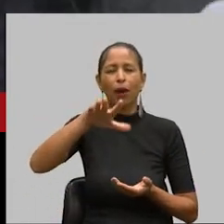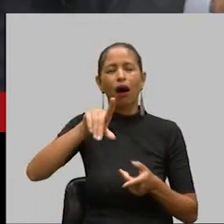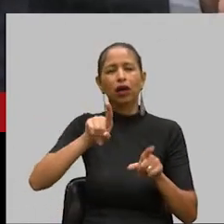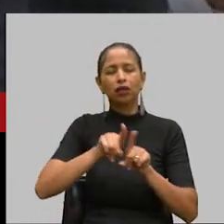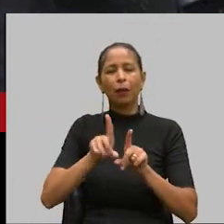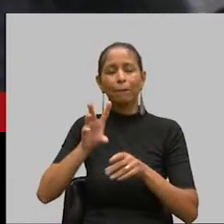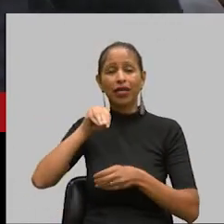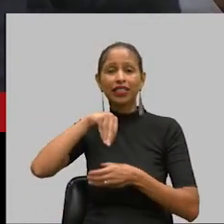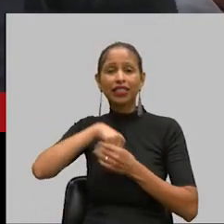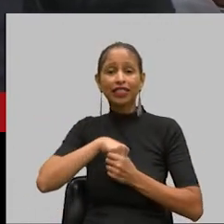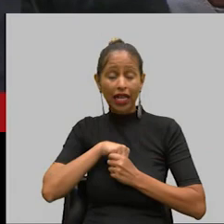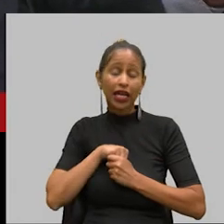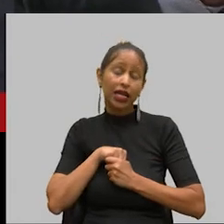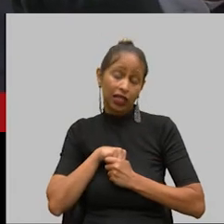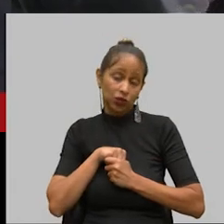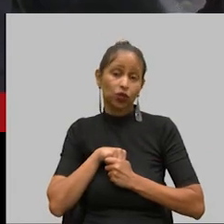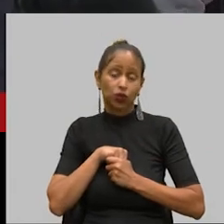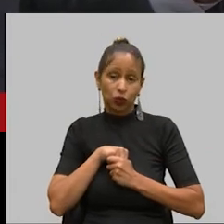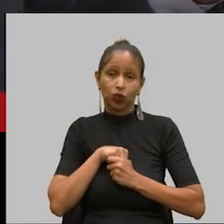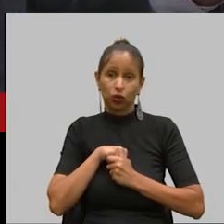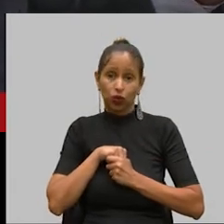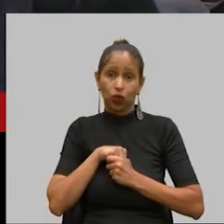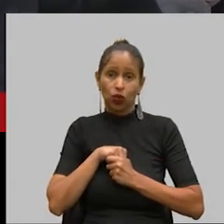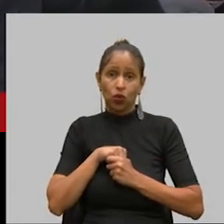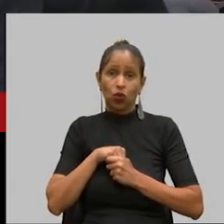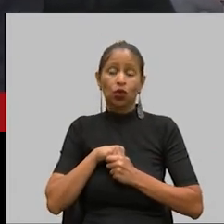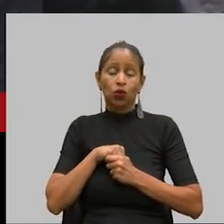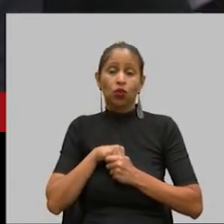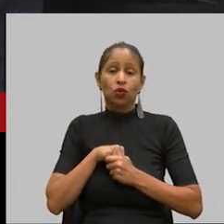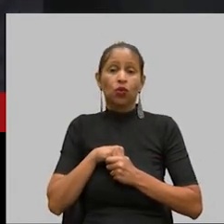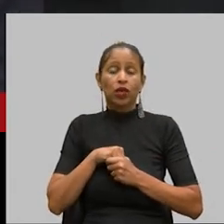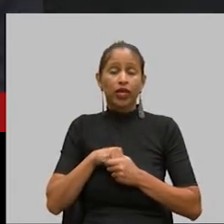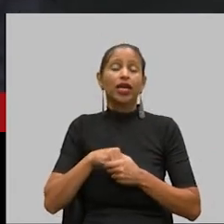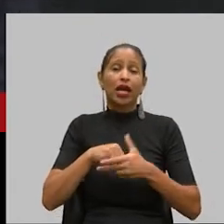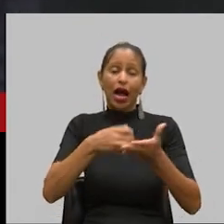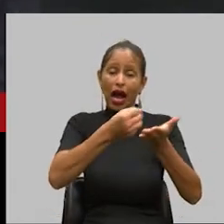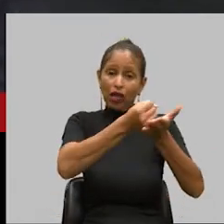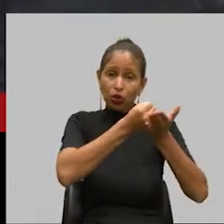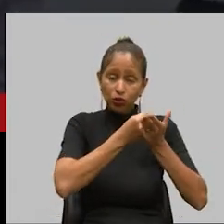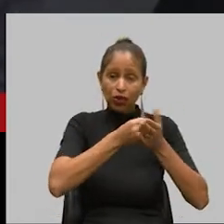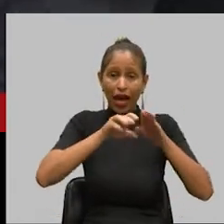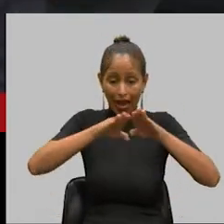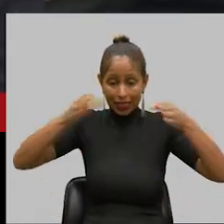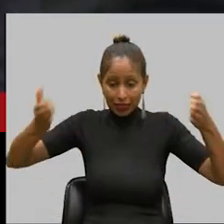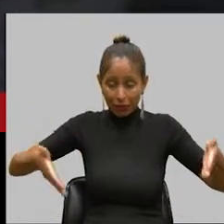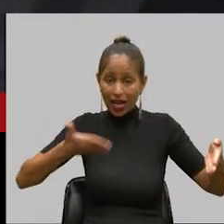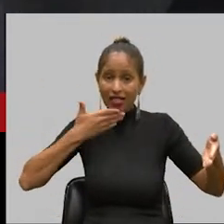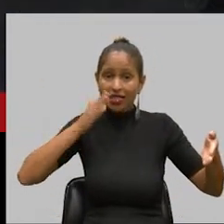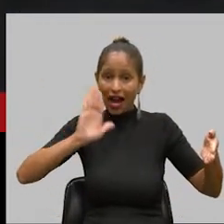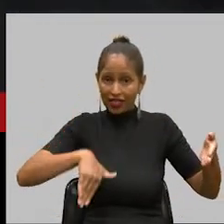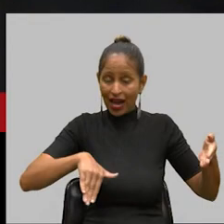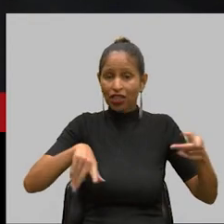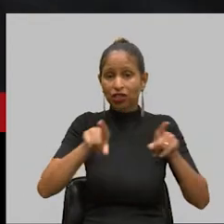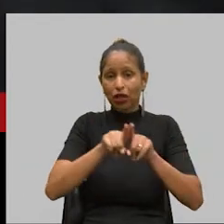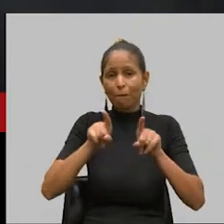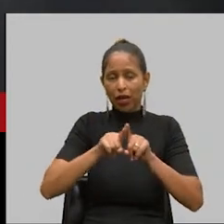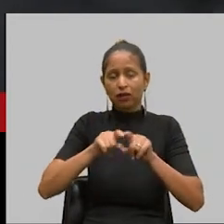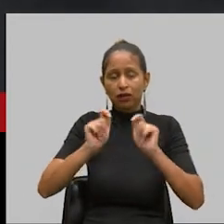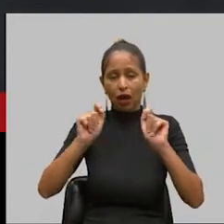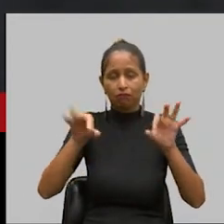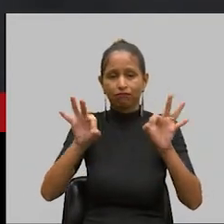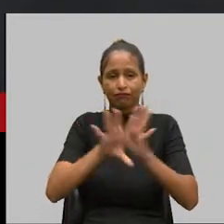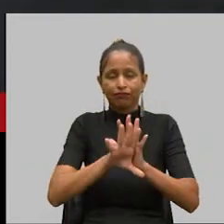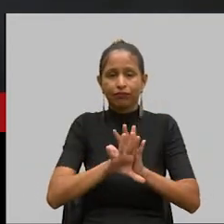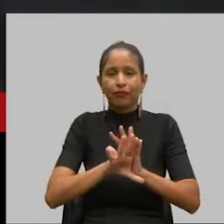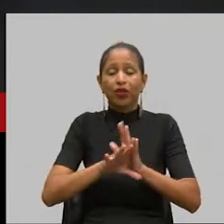dentro da desses debatedores né que contribuem para que as mesas à tarde possam também ser concluídas